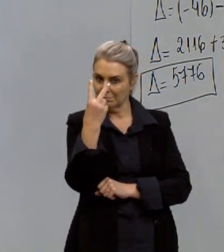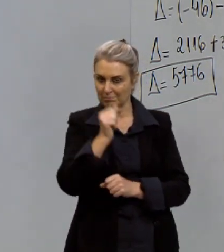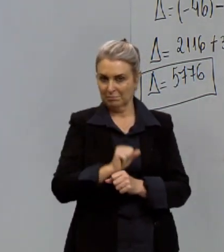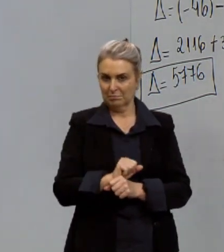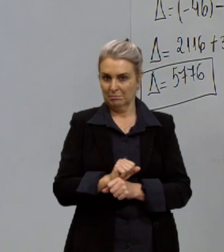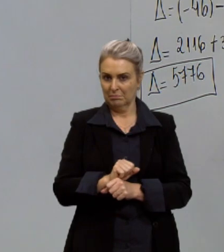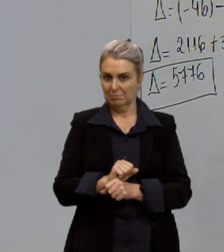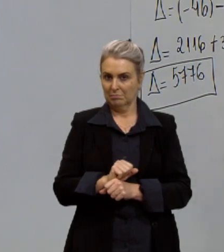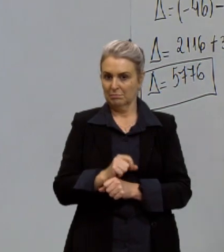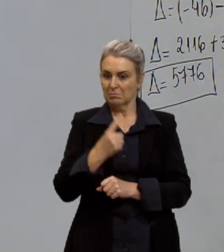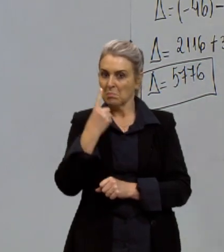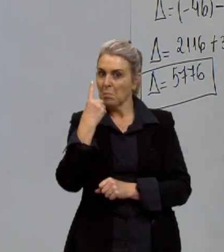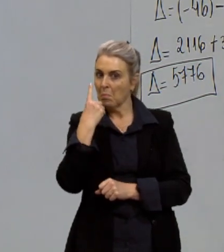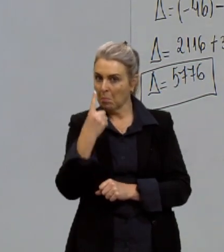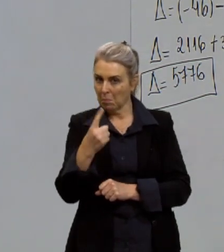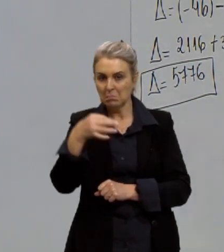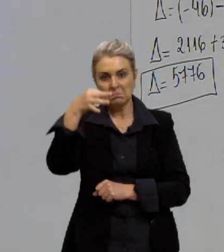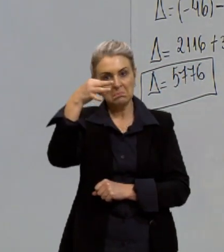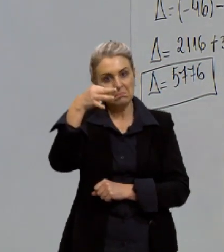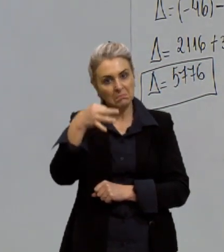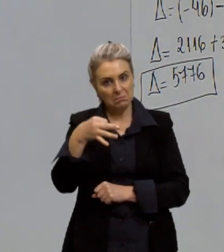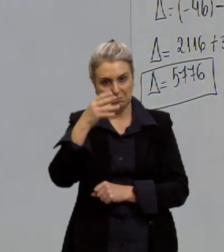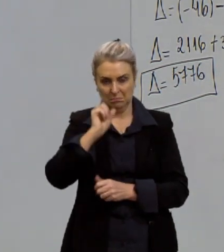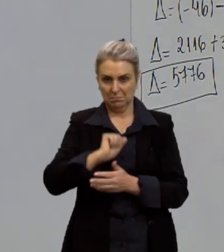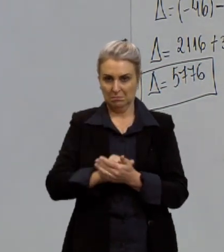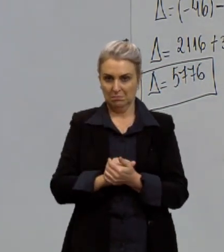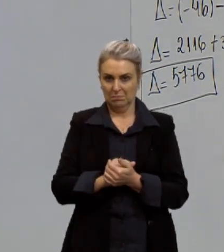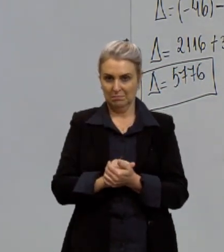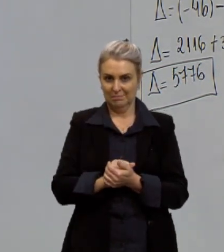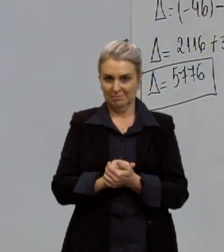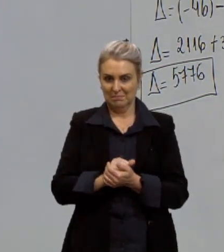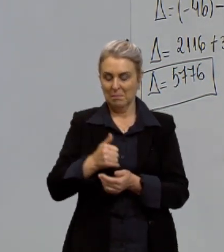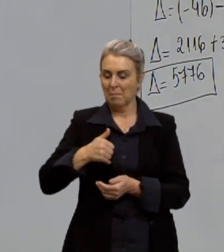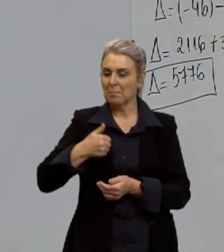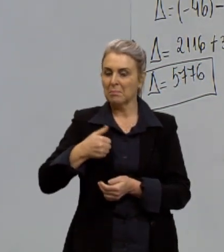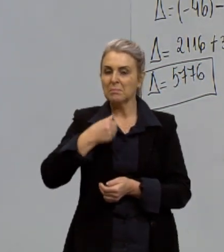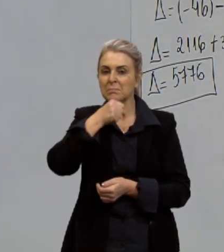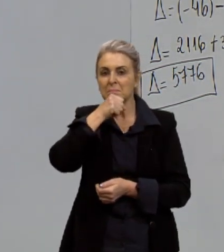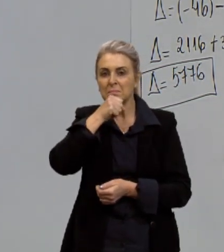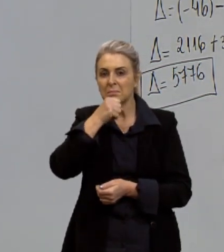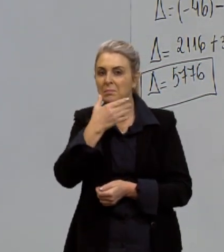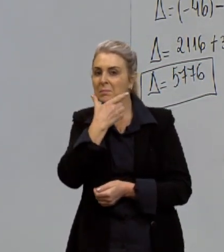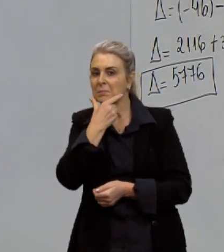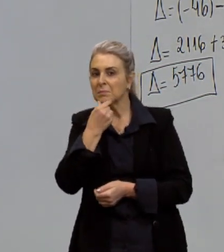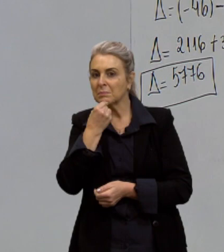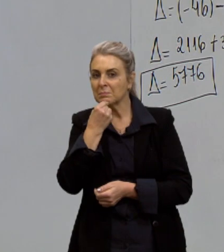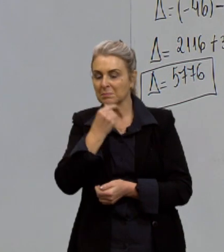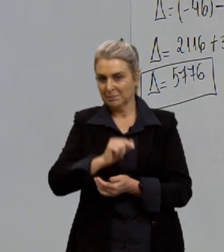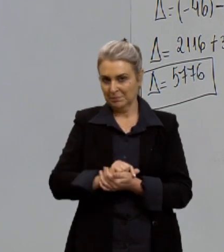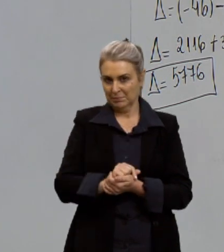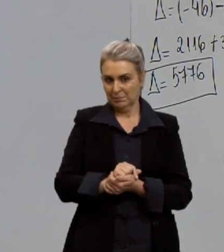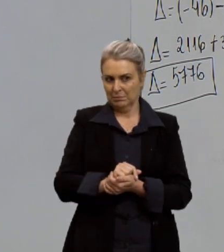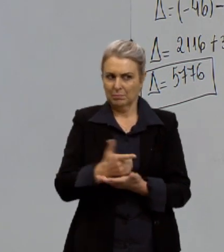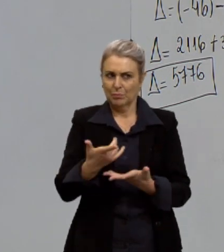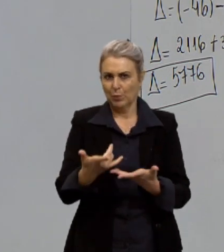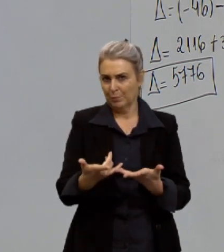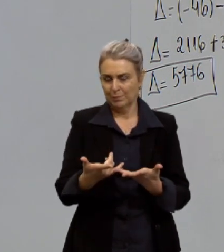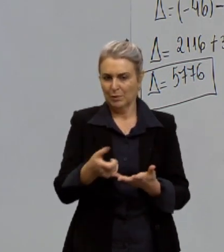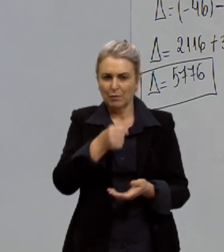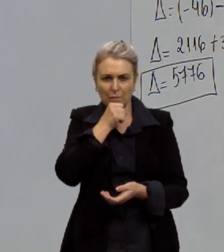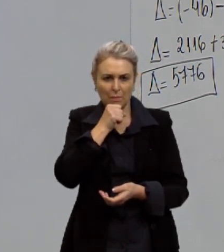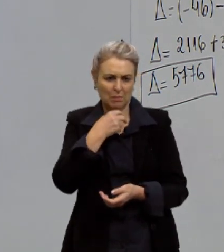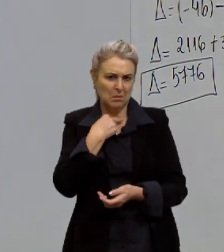deles será a idade da avó, né? Porque eu não, a não ser que a avó aqui vai ter duas idades. Não.